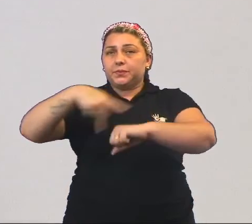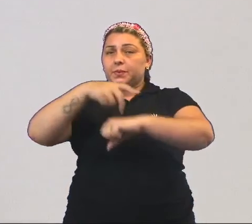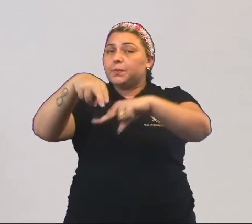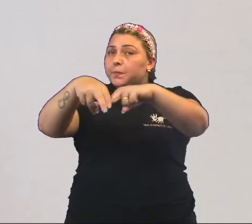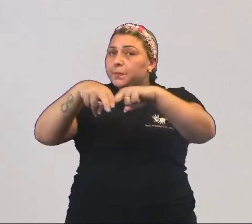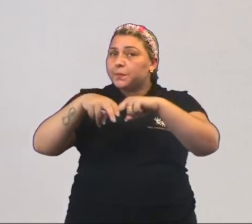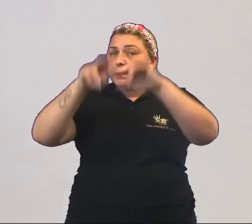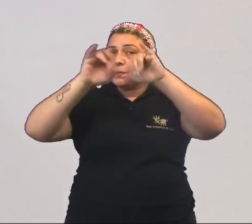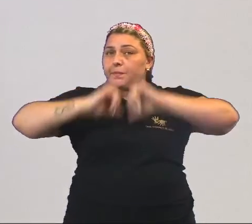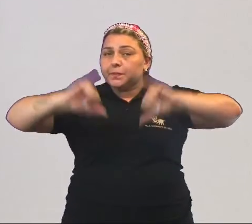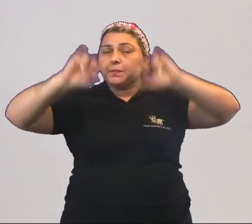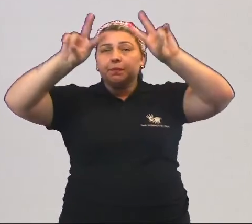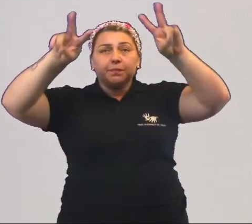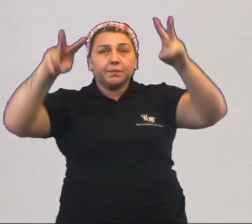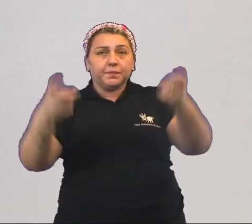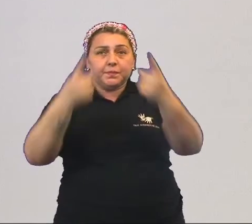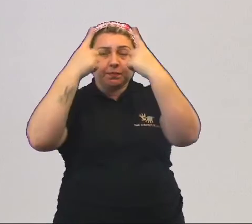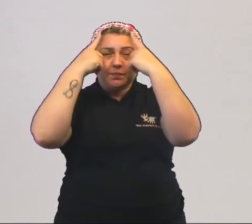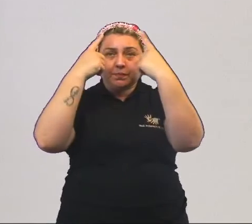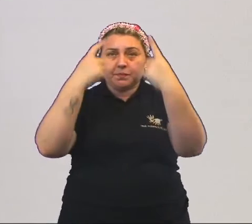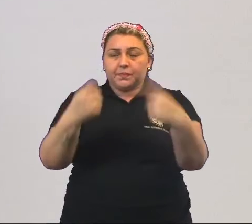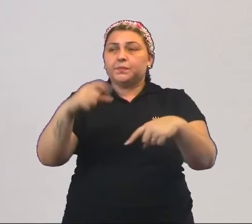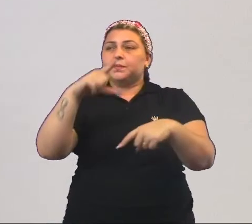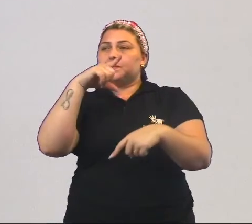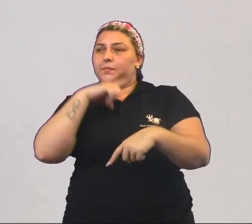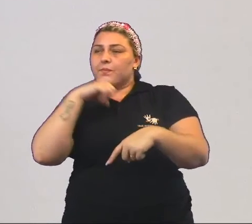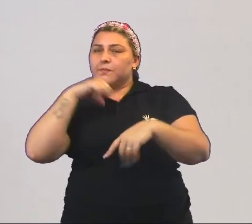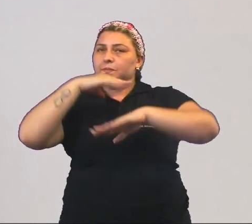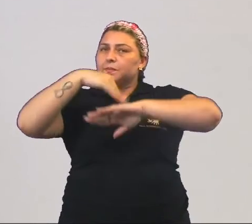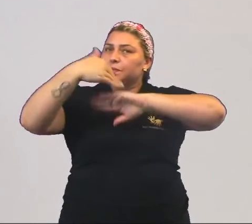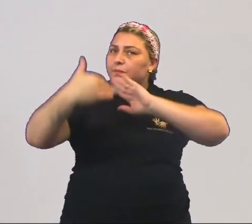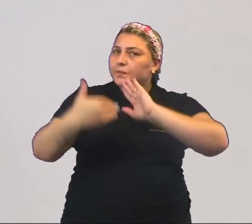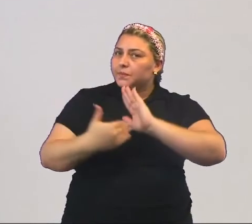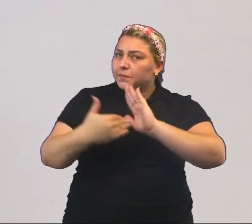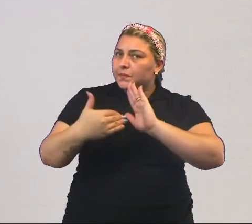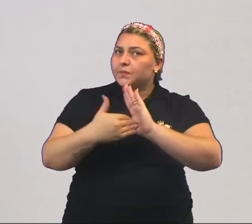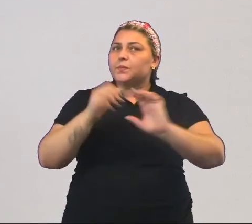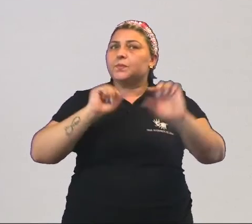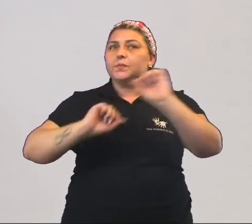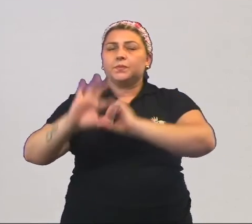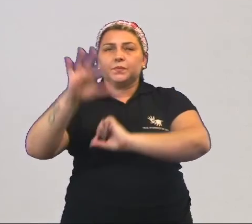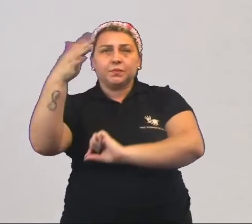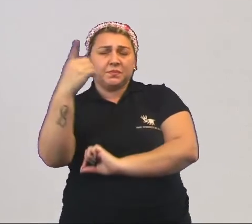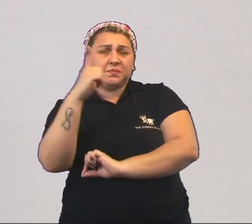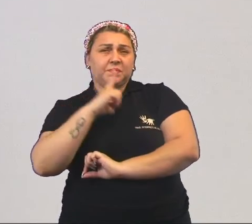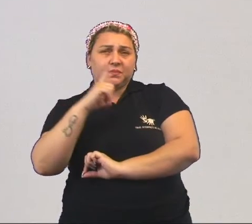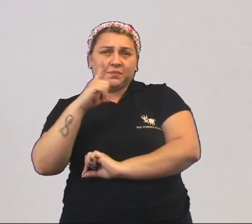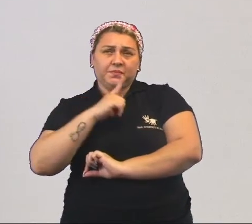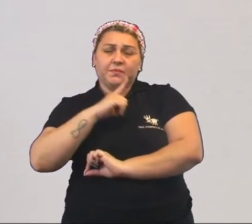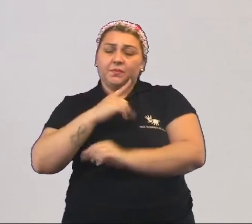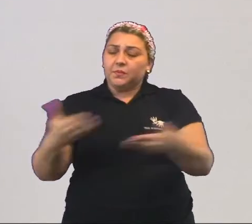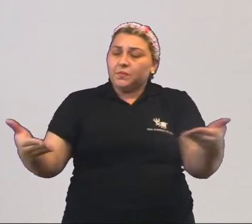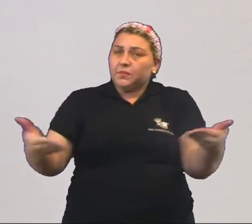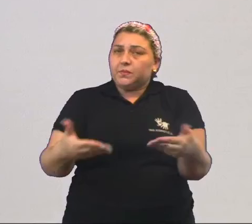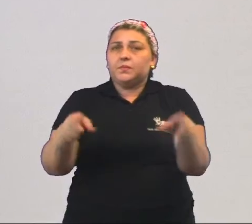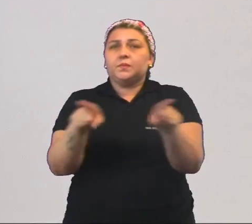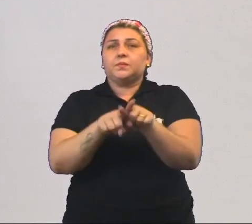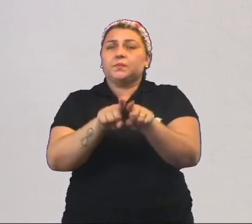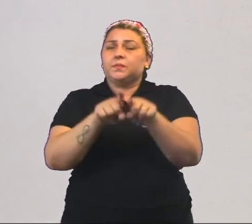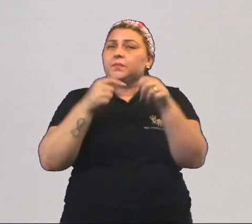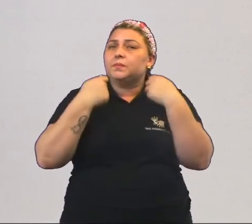que eu disse que o tema da violência doméstica tem toda a sua pertinência, tem a sua atualidade e